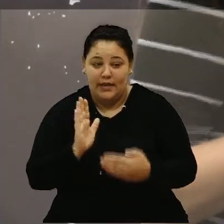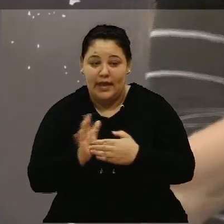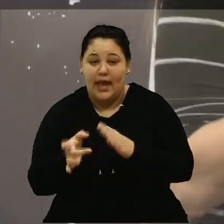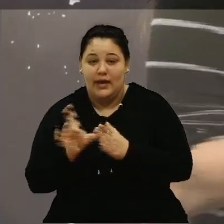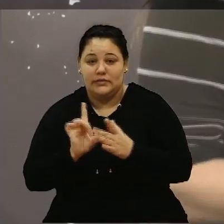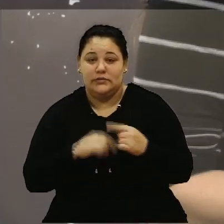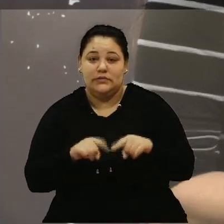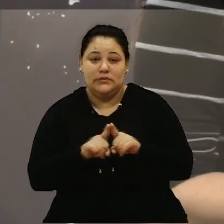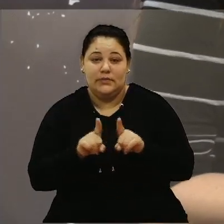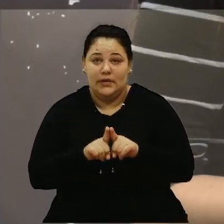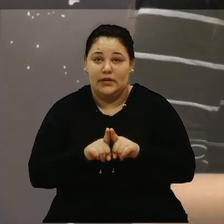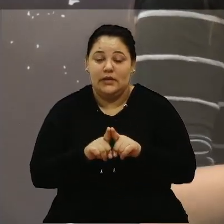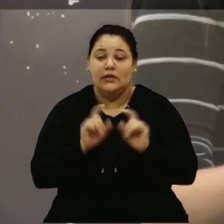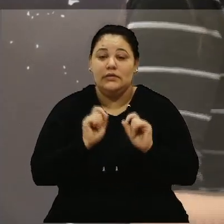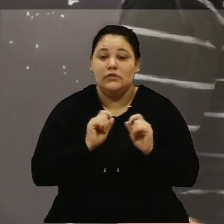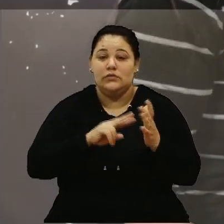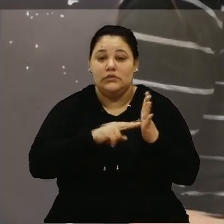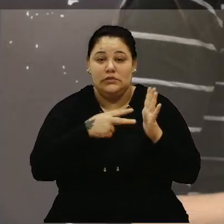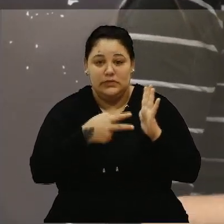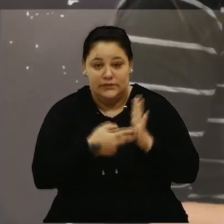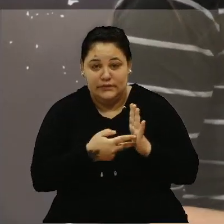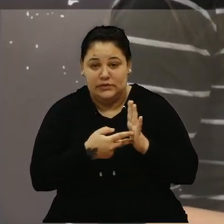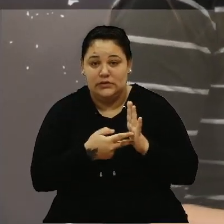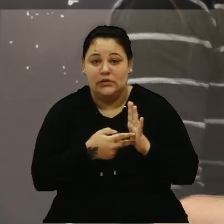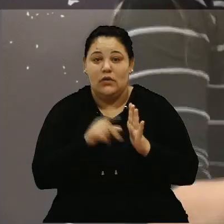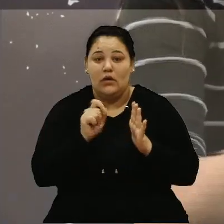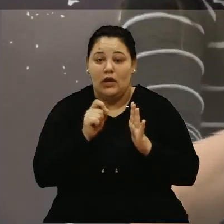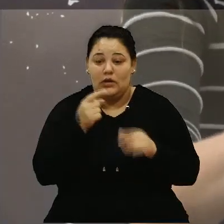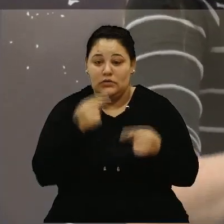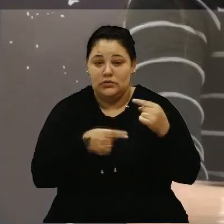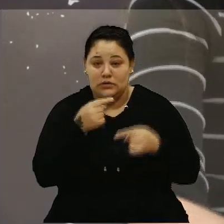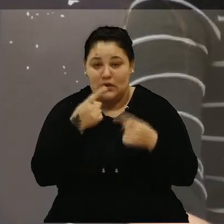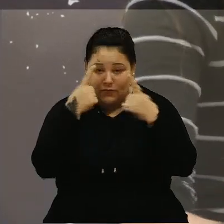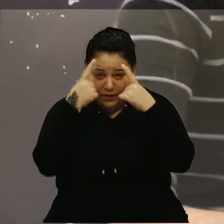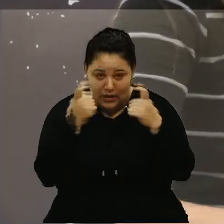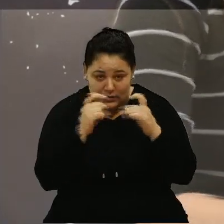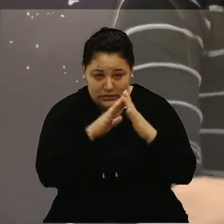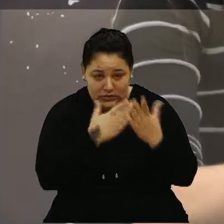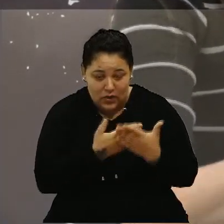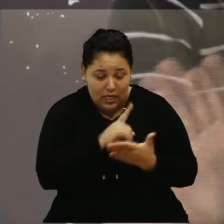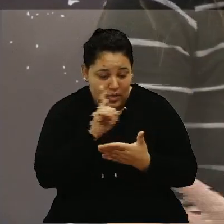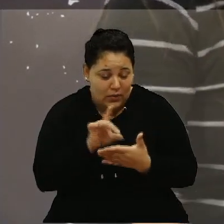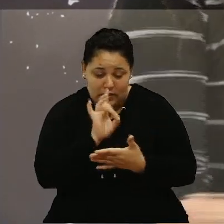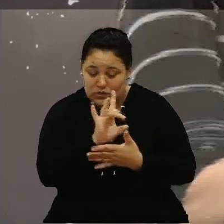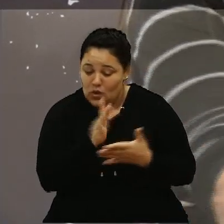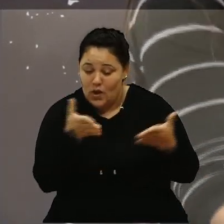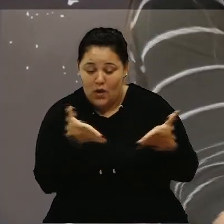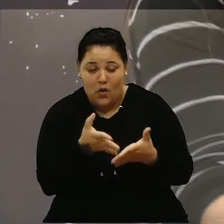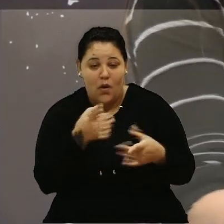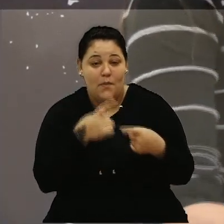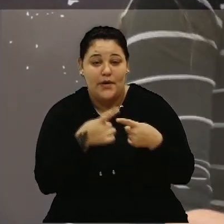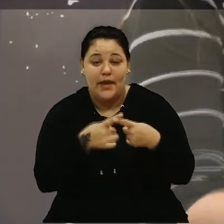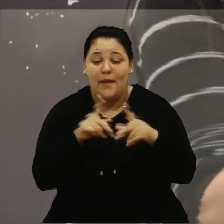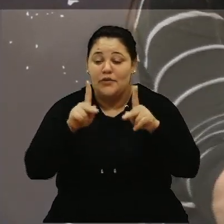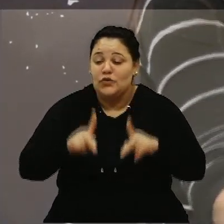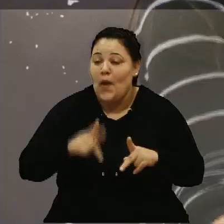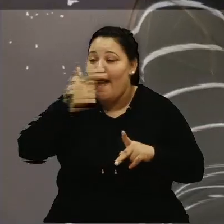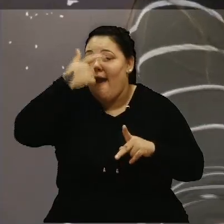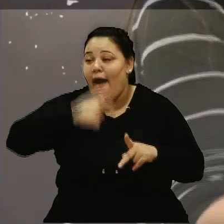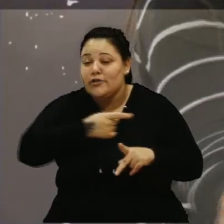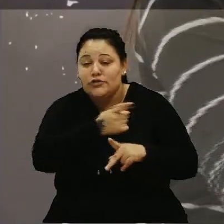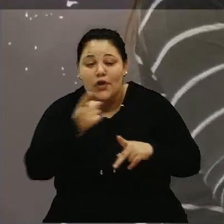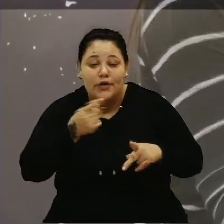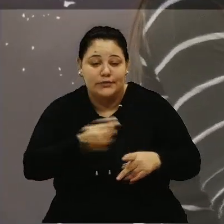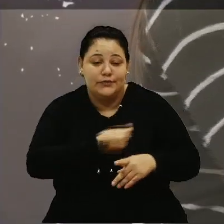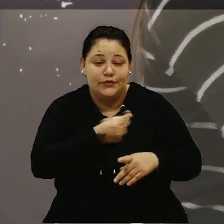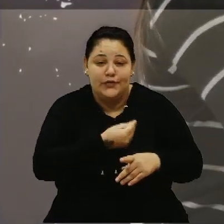E, então, isso significa que essa discussão da violência nas escolas não é só de agora, porque senão as pessoas acham que agora que a gente está vivendo